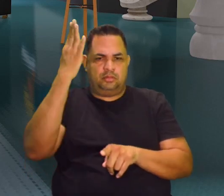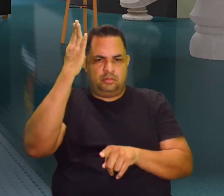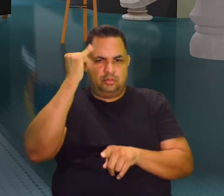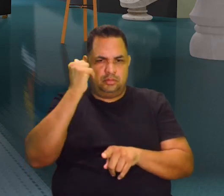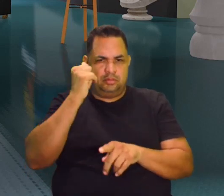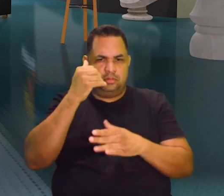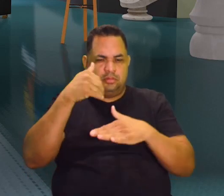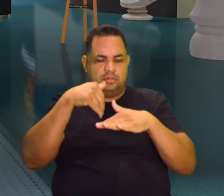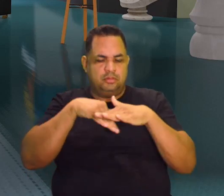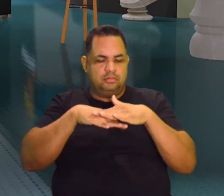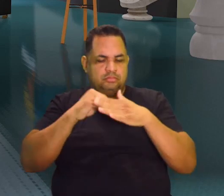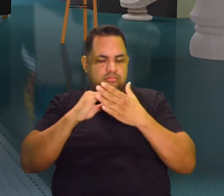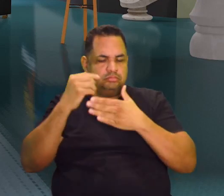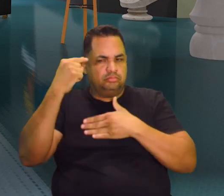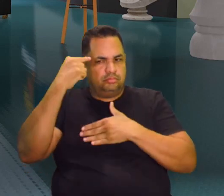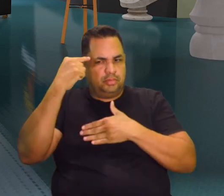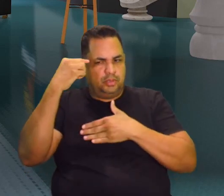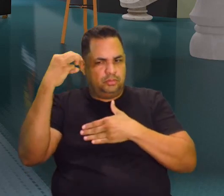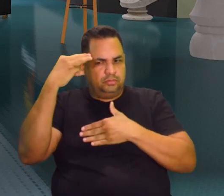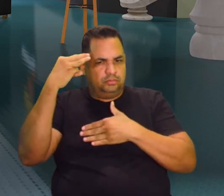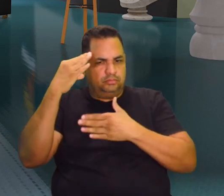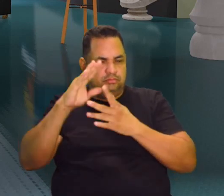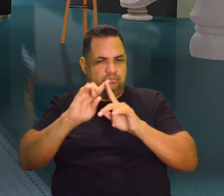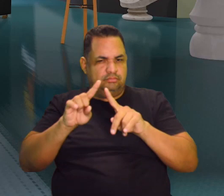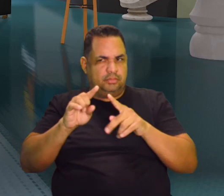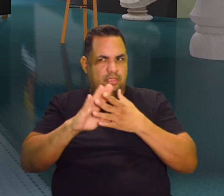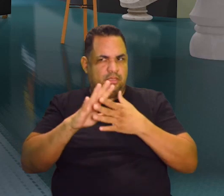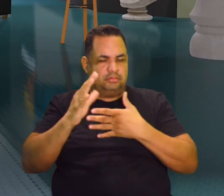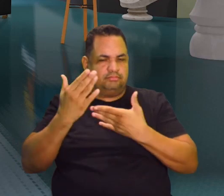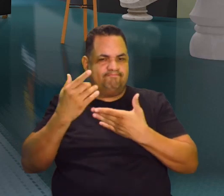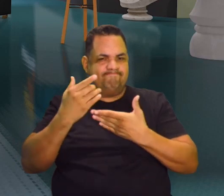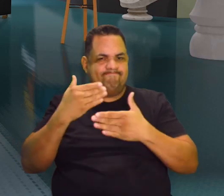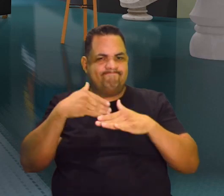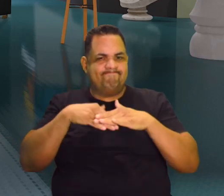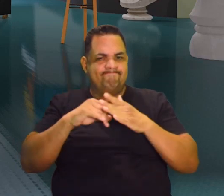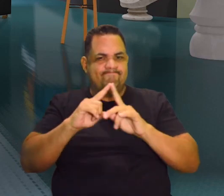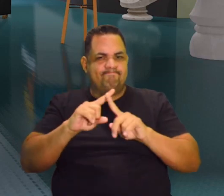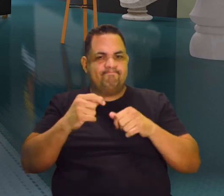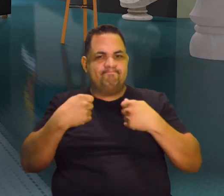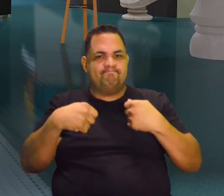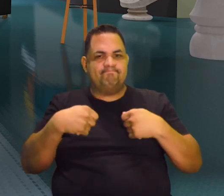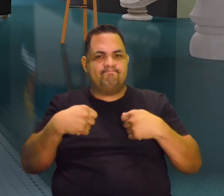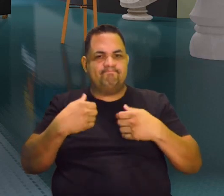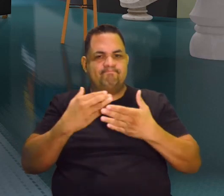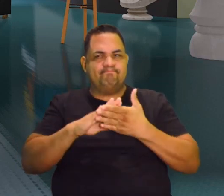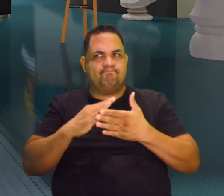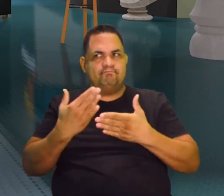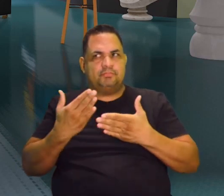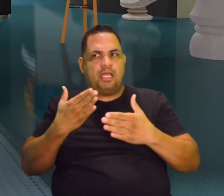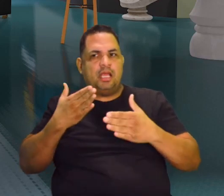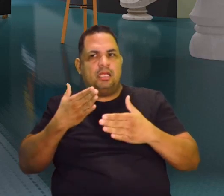guardar tudo na mente não é possível. A gente até guarda, fica num cantinho lá. Porém, a gente precisa acessar essas informações. Então, na hora